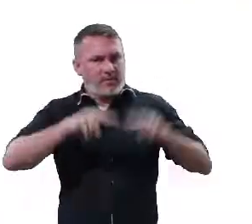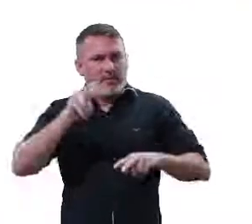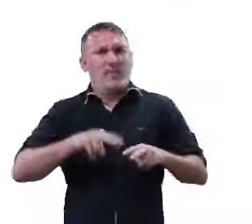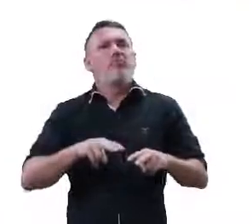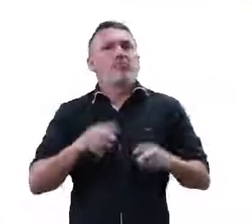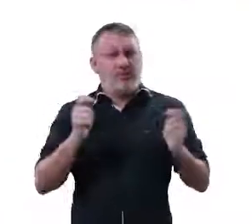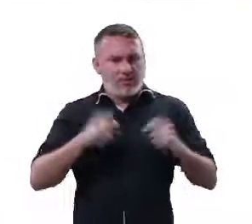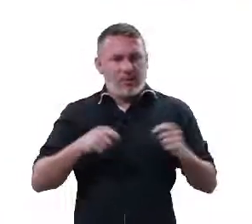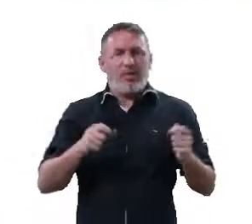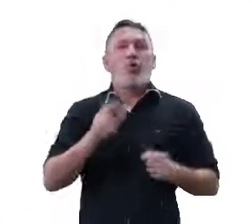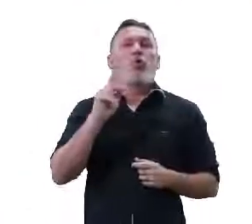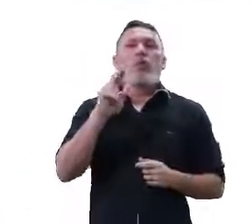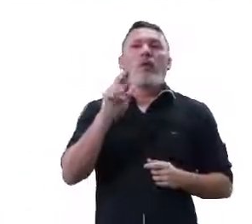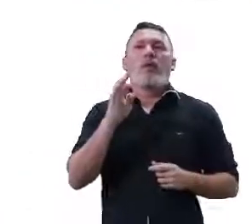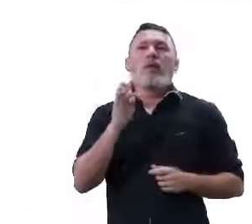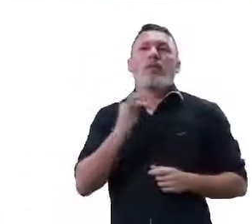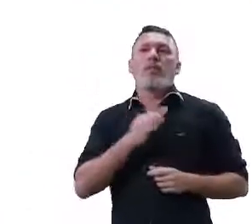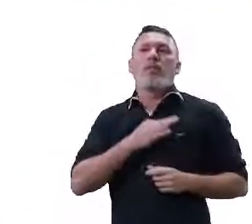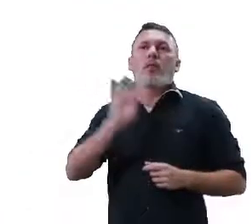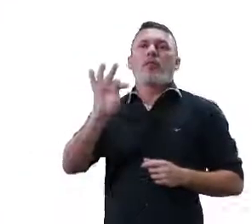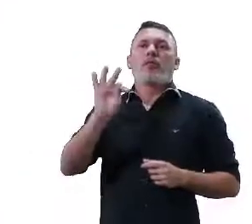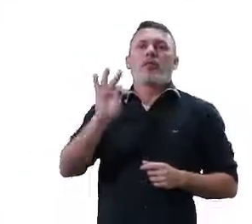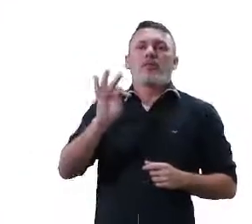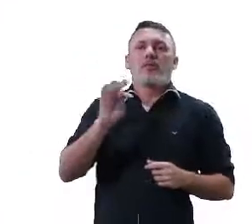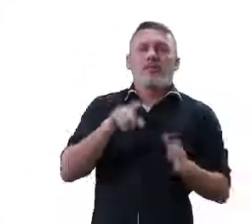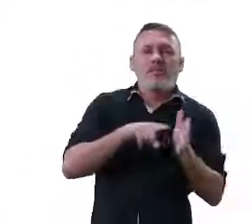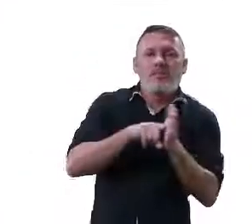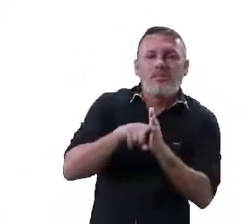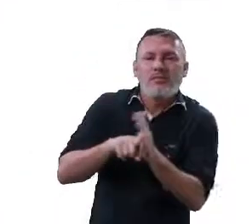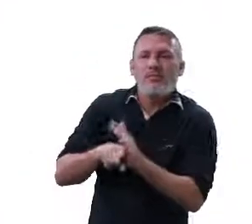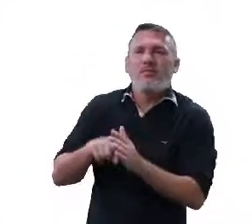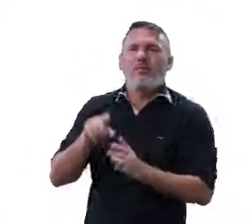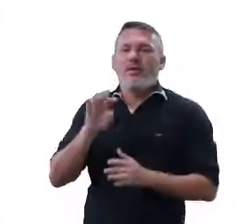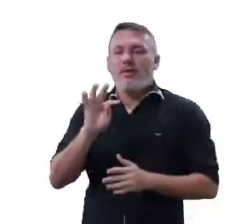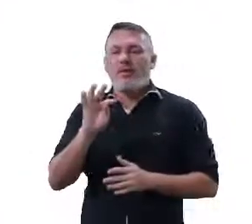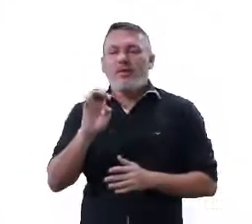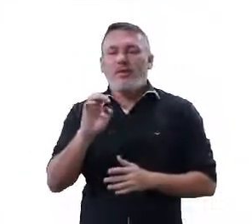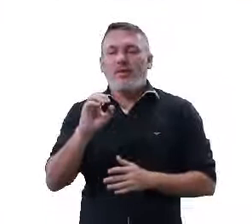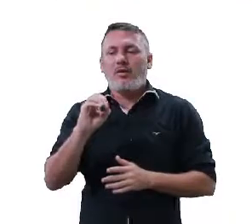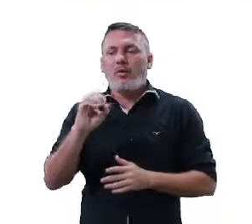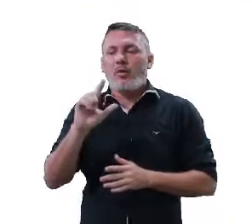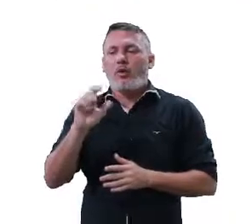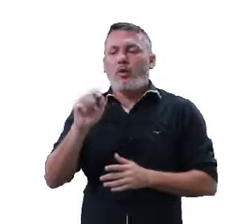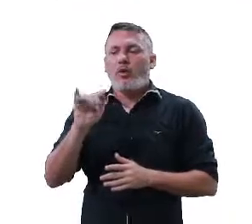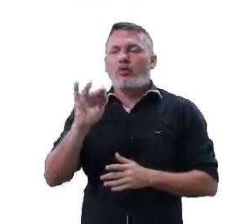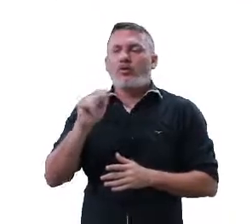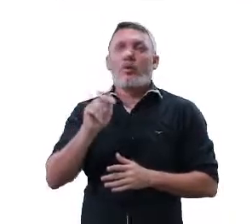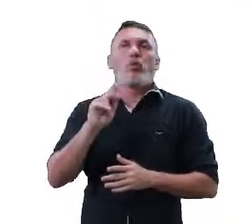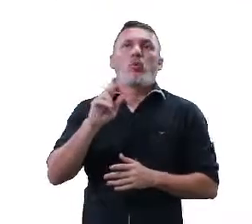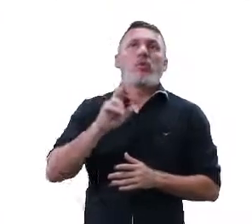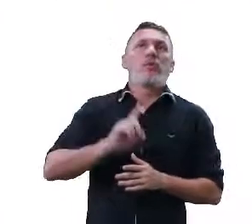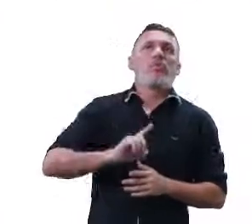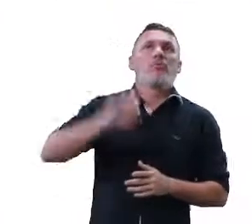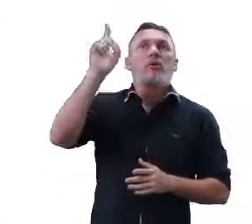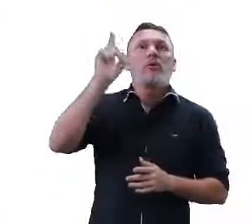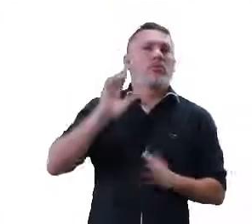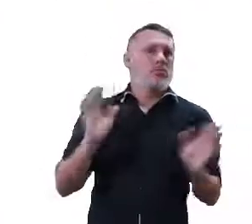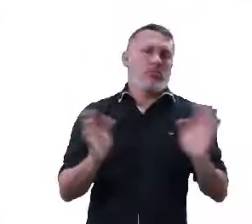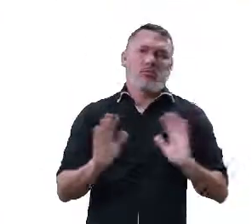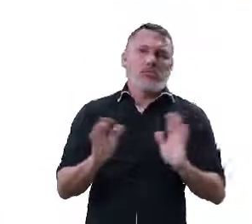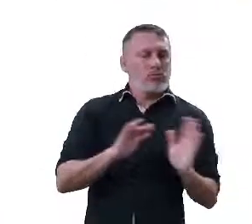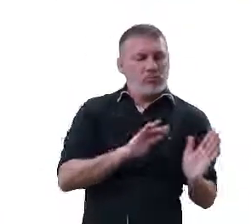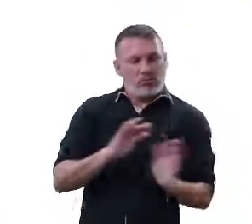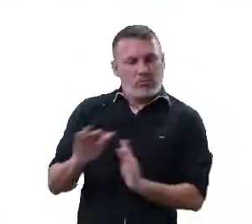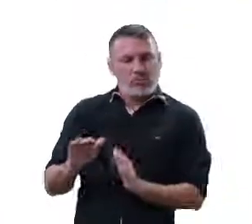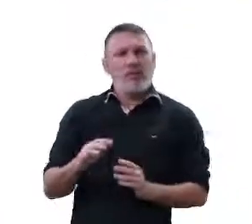então não são discussões teológicas, né? Não estou discutindo a questão de Deus, mas sim como as religiões